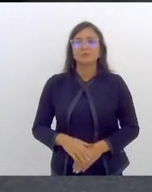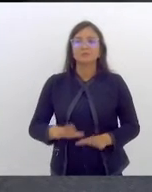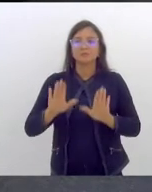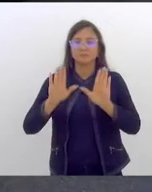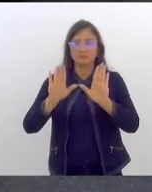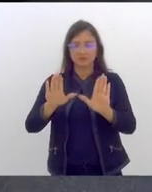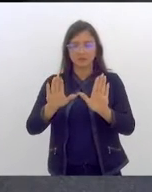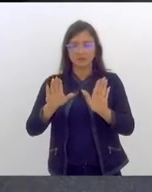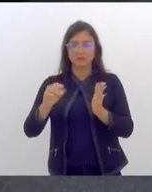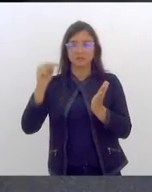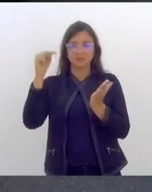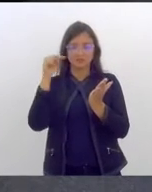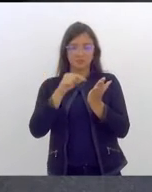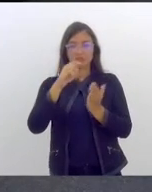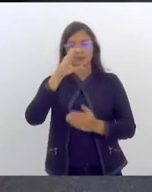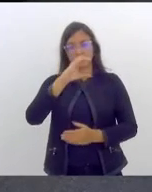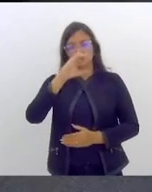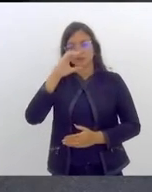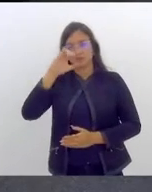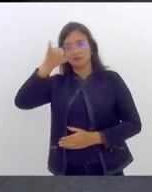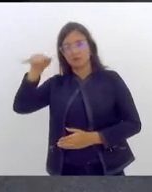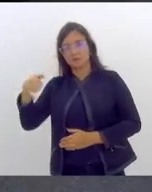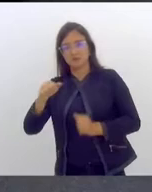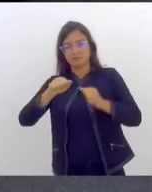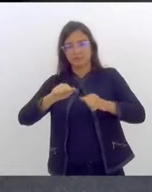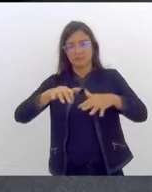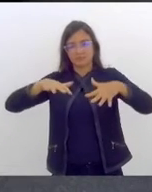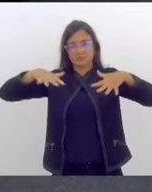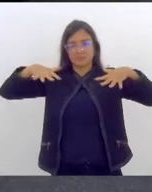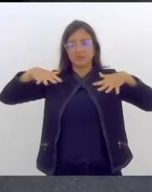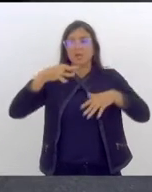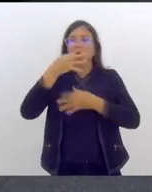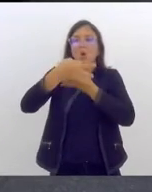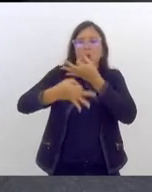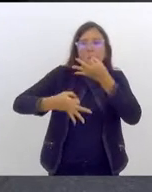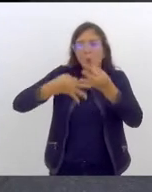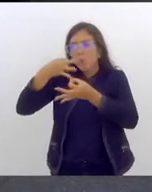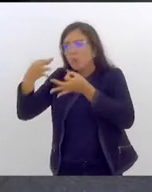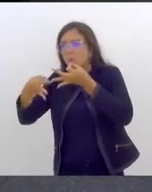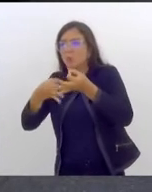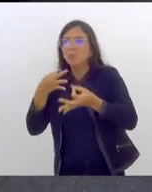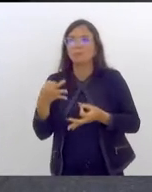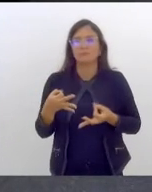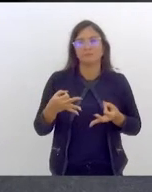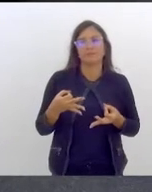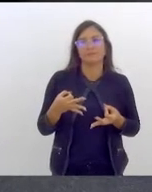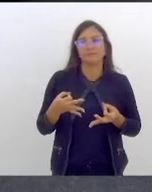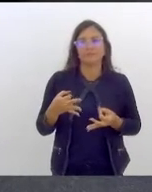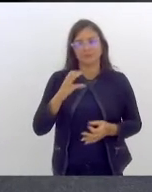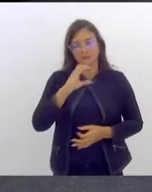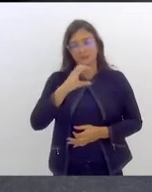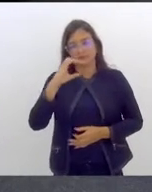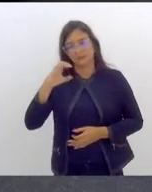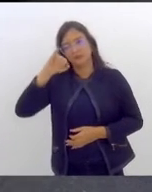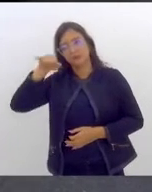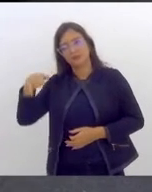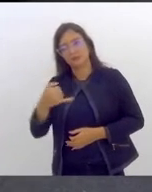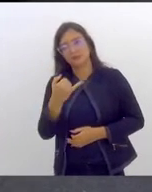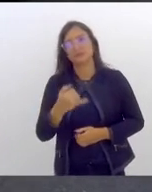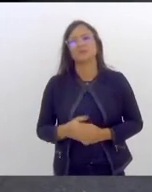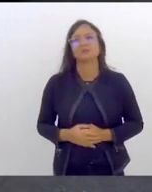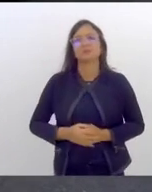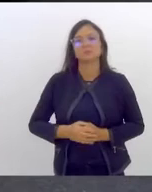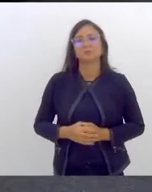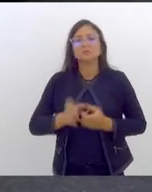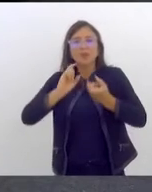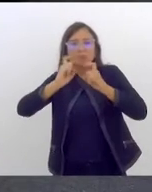aqui a ccj em plenário dando parecer é uma remessa A ccj para quem